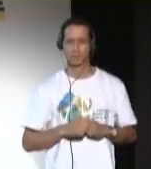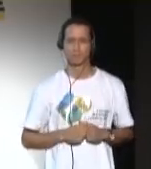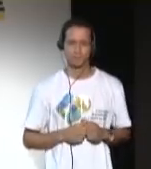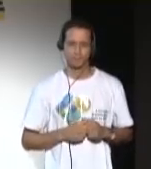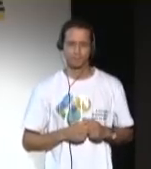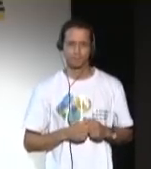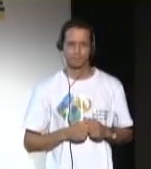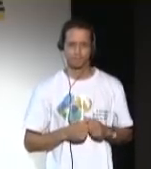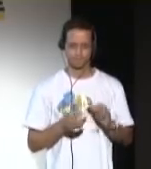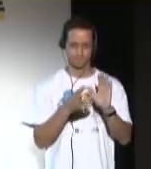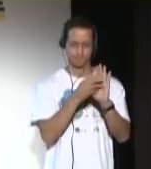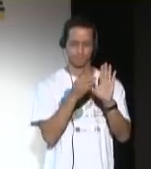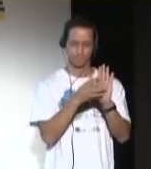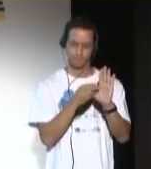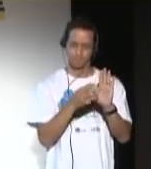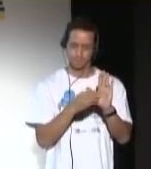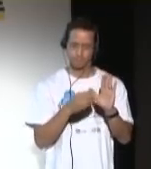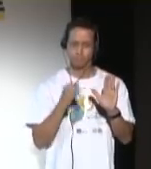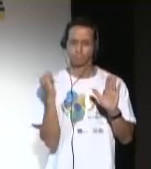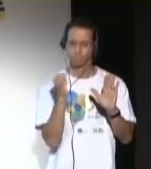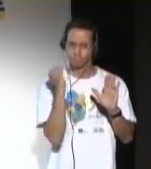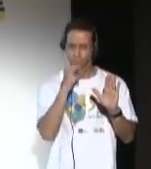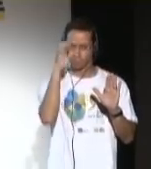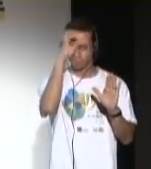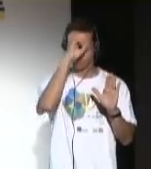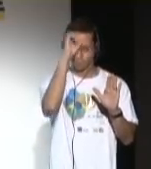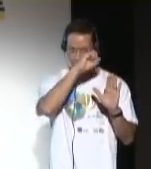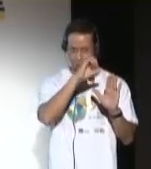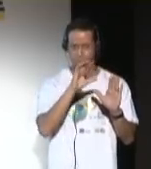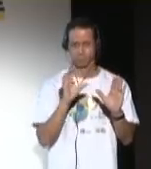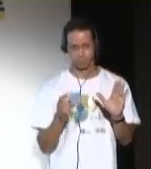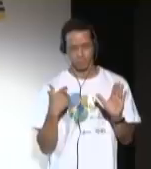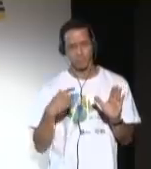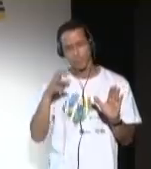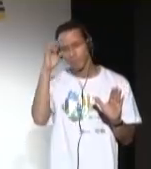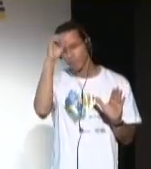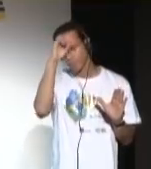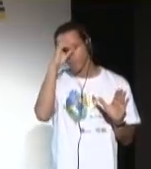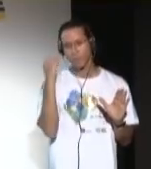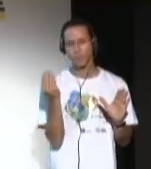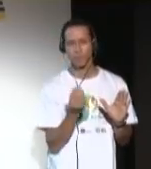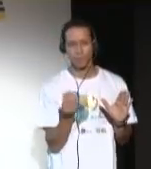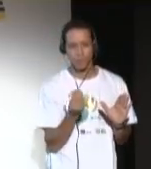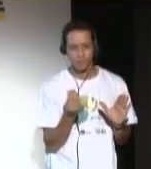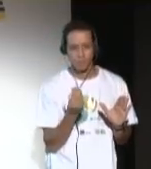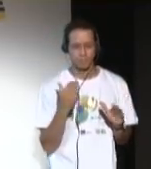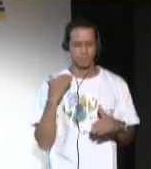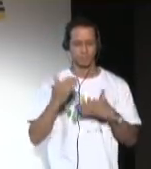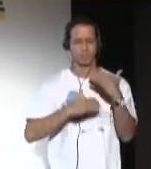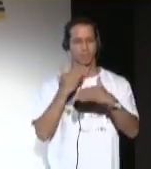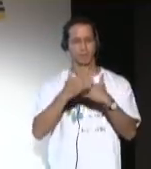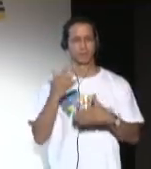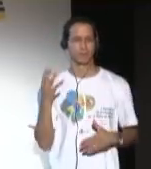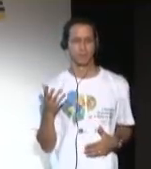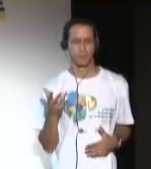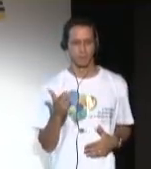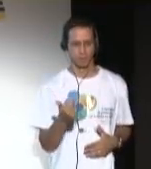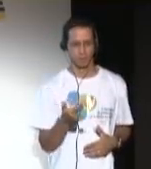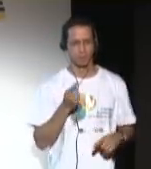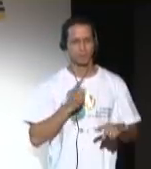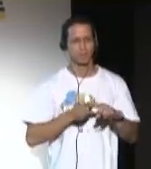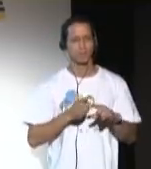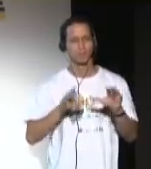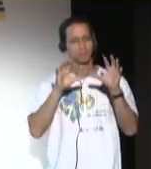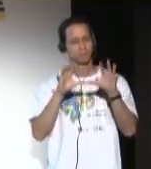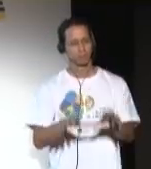um conteúdo que é necessário que eles aprendam, mas eles têm que ser aprendidos de modo que eles desenvolvam suas habilidades, porque é assim